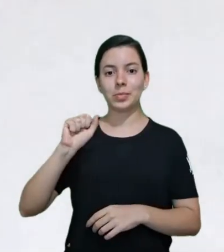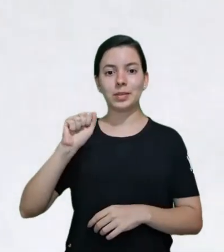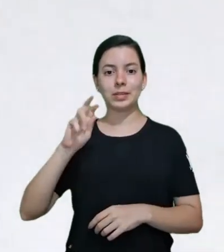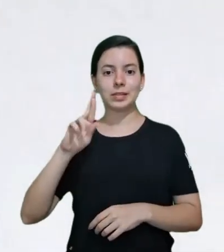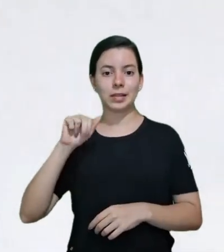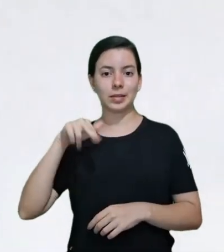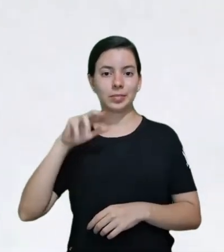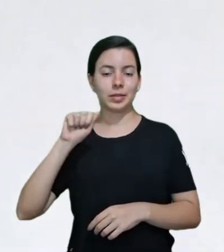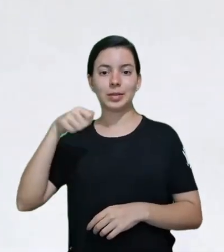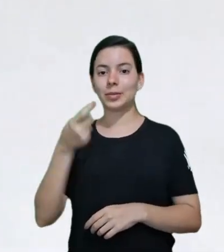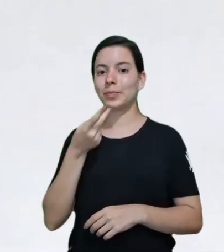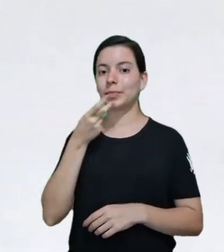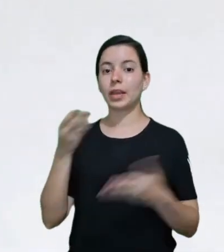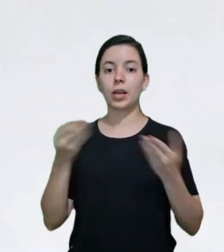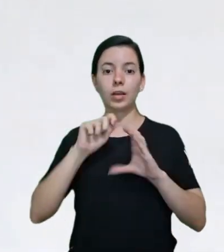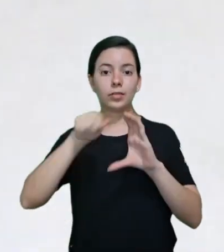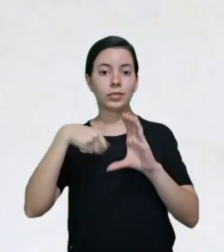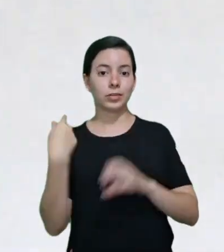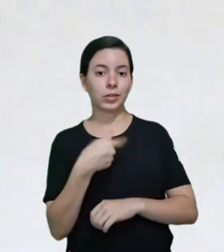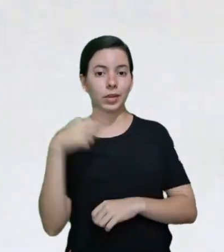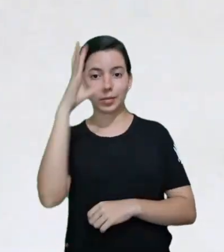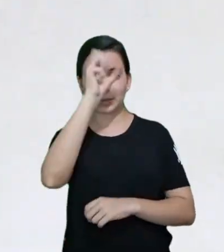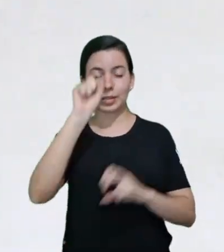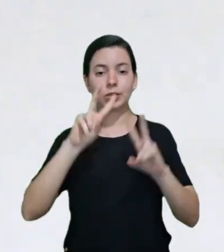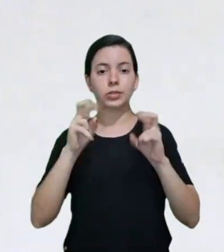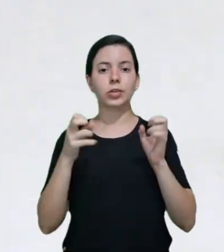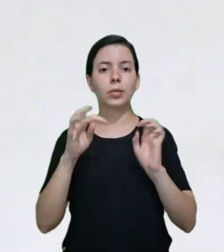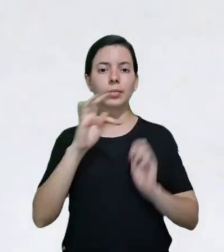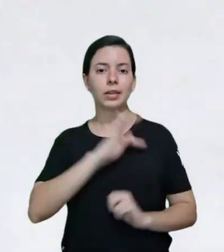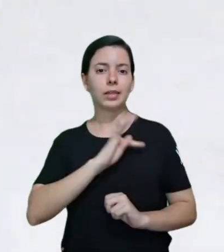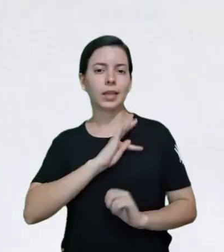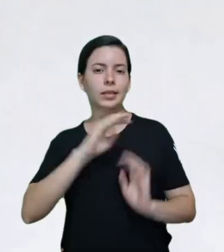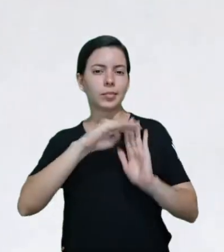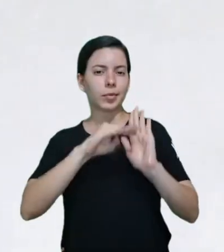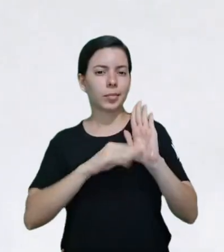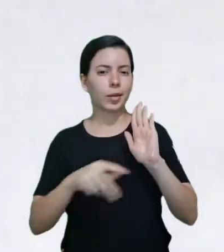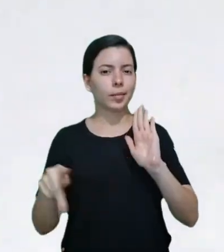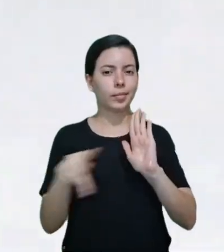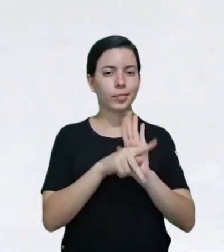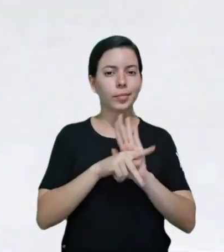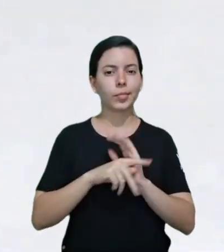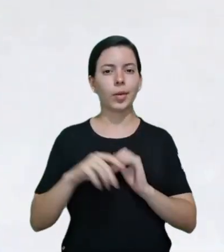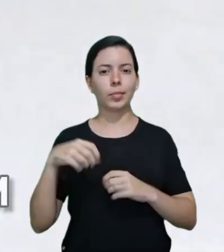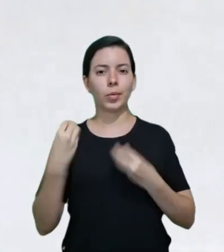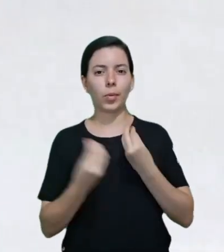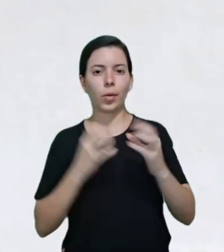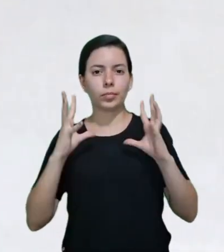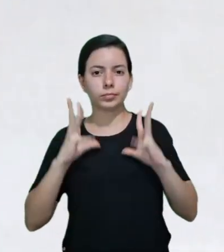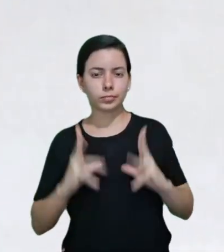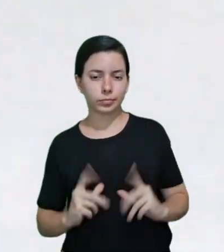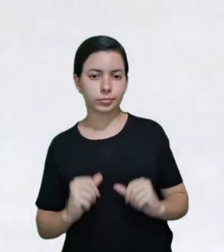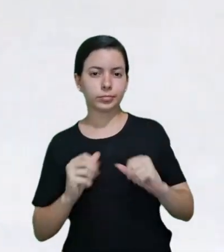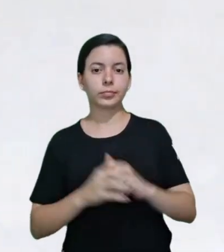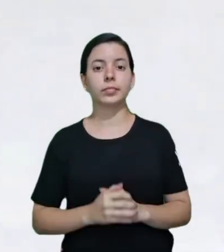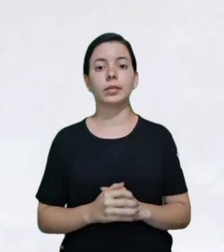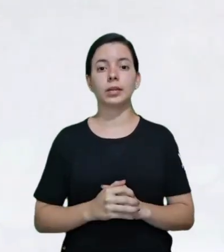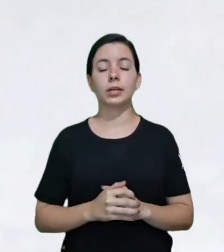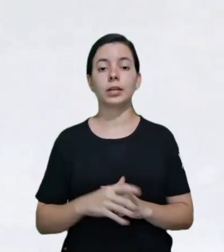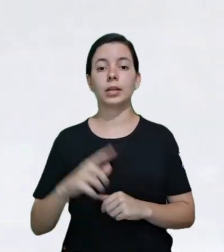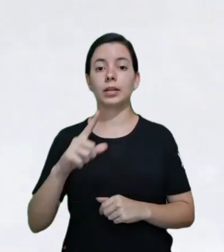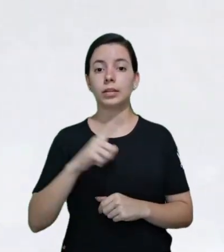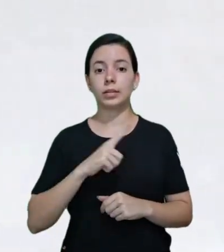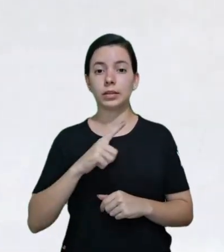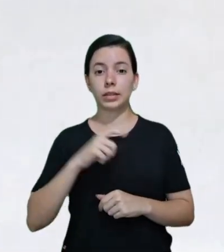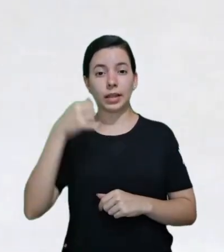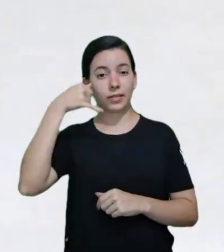Oi, eu sou a Sabrina e nós vamos aprender nesse vídeo sobre as técnicas assépticas fundamentais para manipular micro-organismos